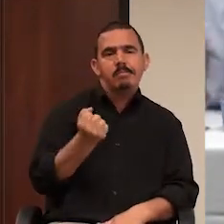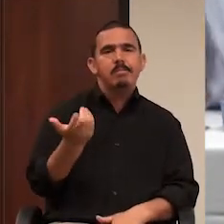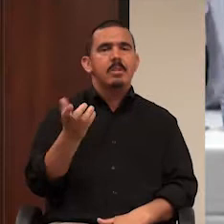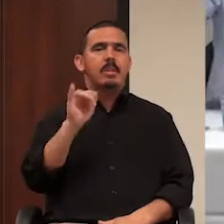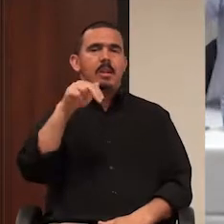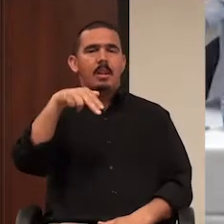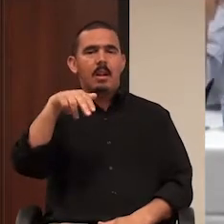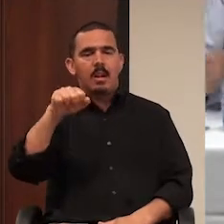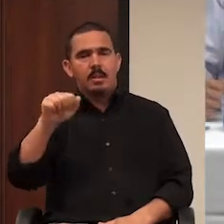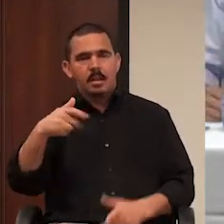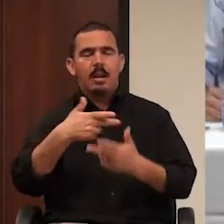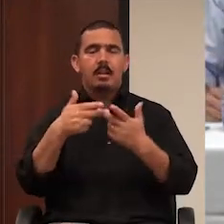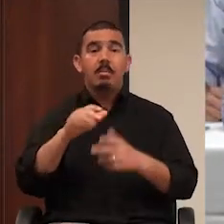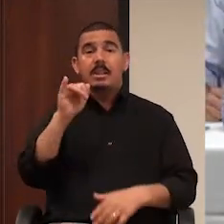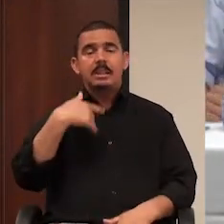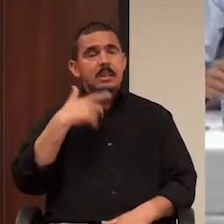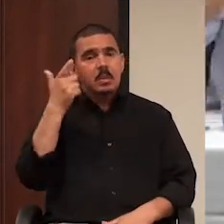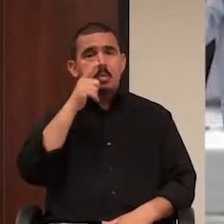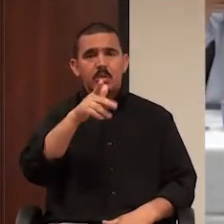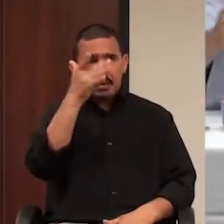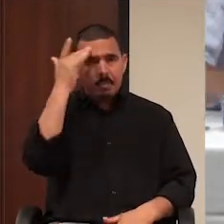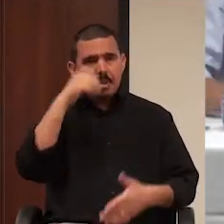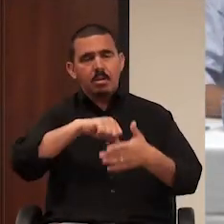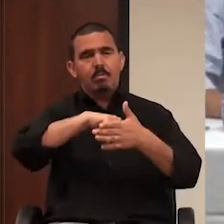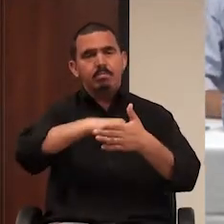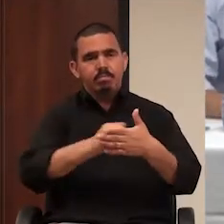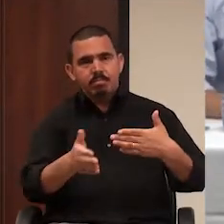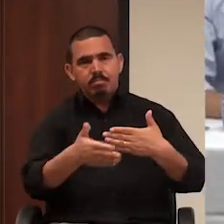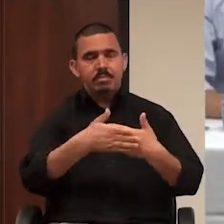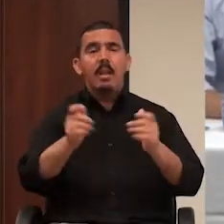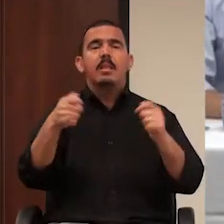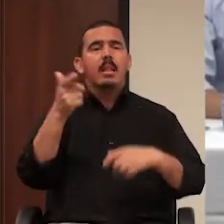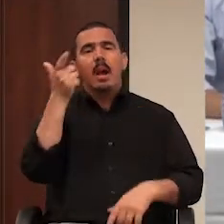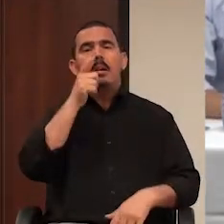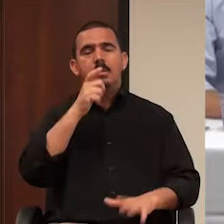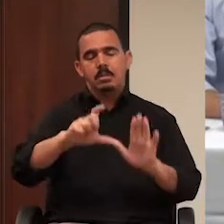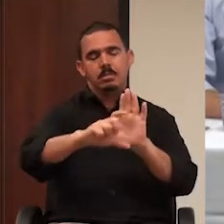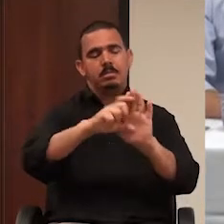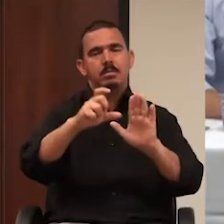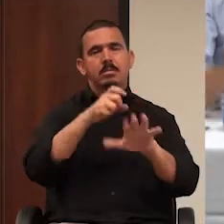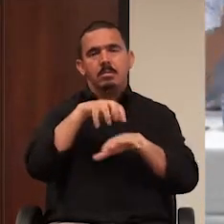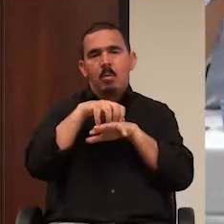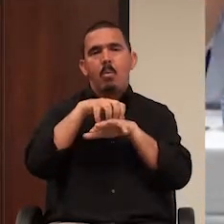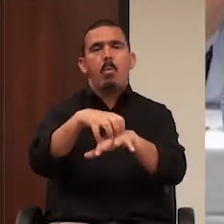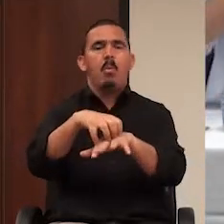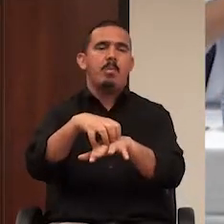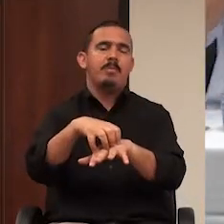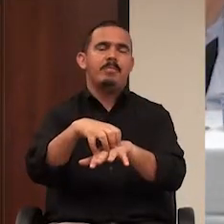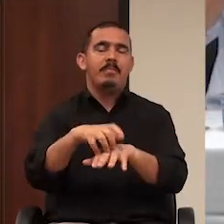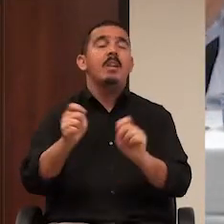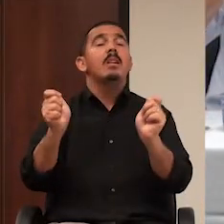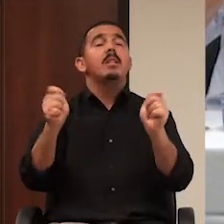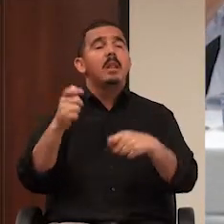Se eu conseguir a interdição daquela pessoa, fica mais fácil conseguir bilhete de transporte público. Fica mais fácil